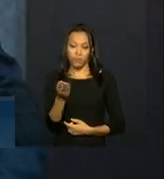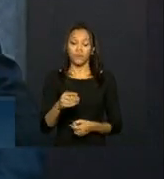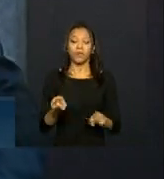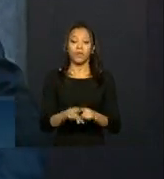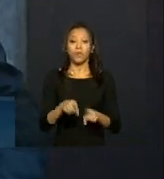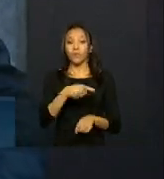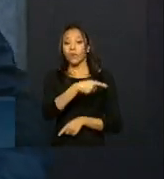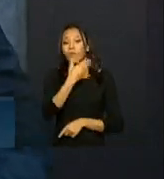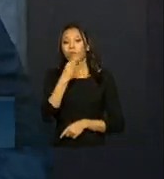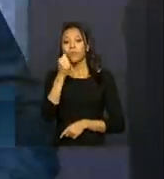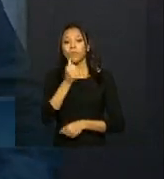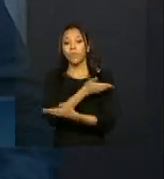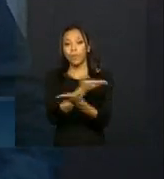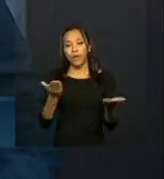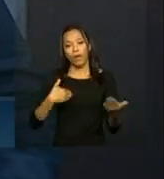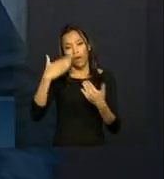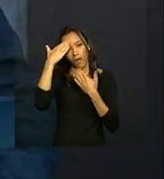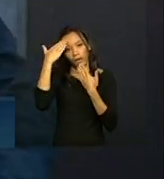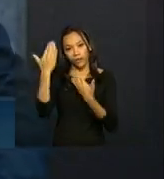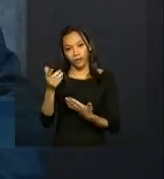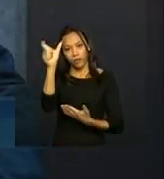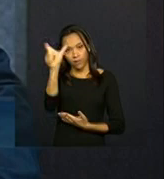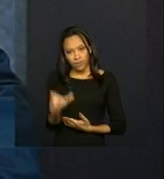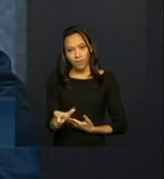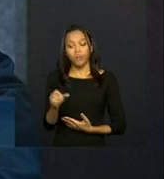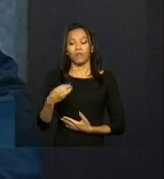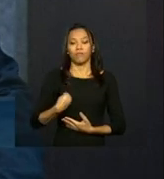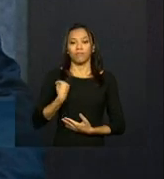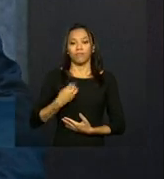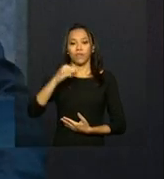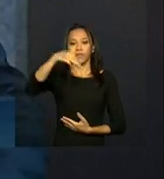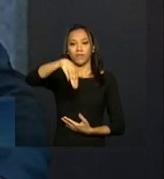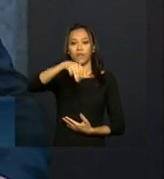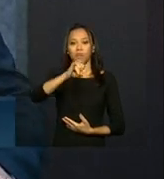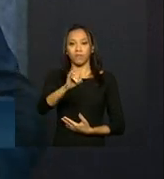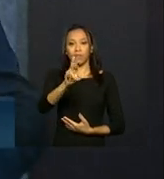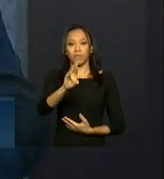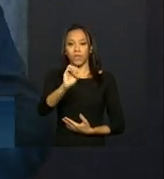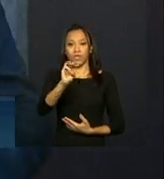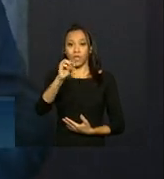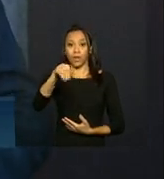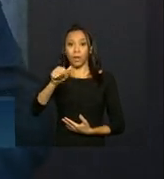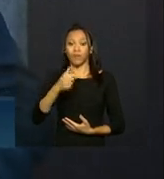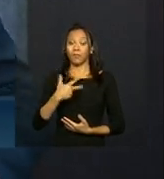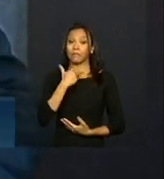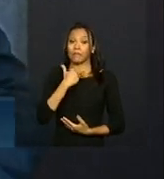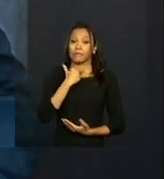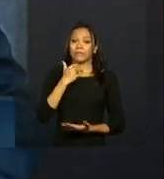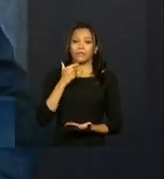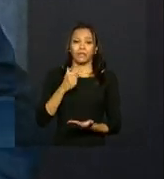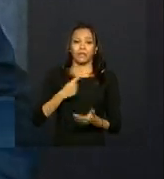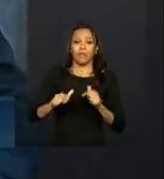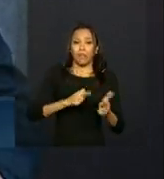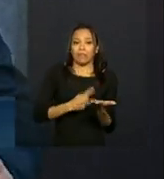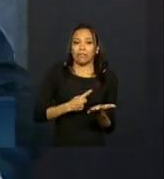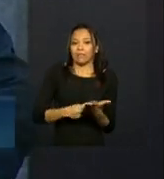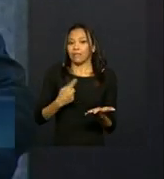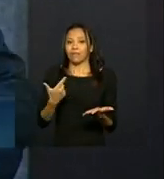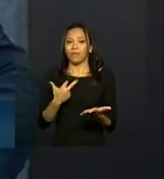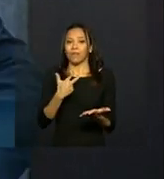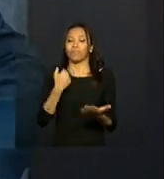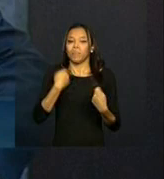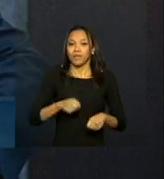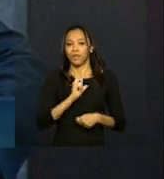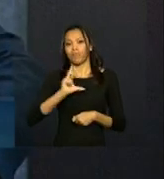Senhoras e senhores, gostaríamos de agradecer a presença da ministra Miriam Bequor. Informamos que por motivos de agenda, a ministra terá que se ausentar do